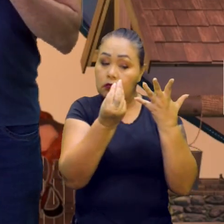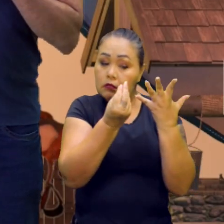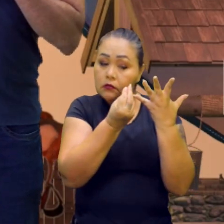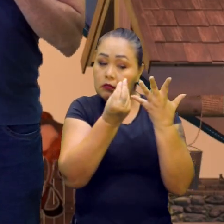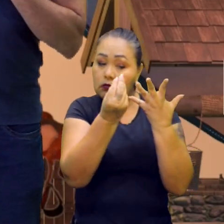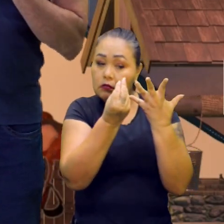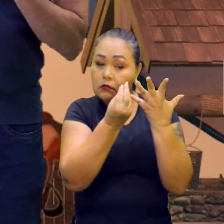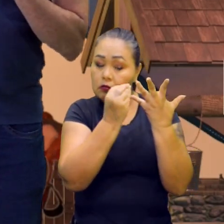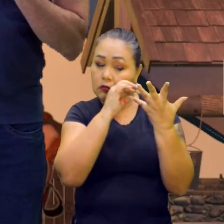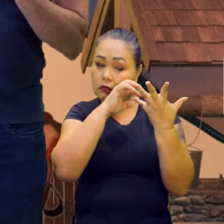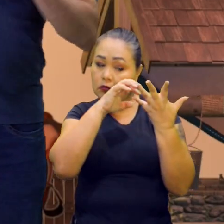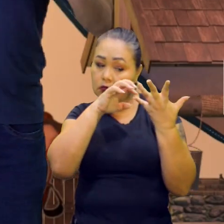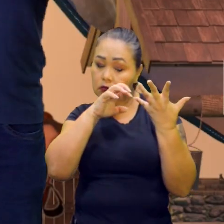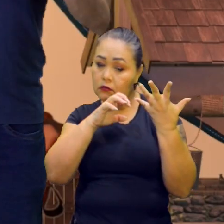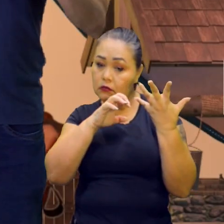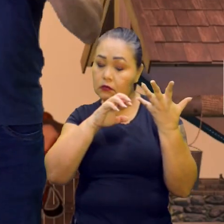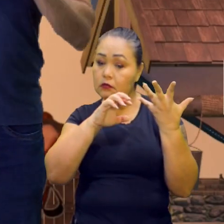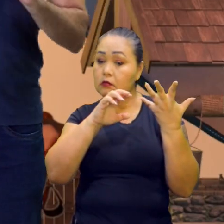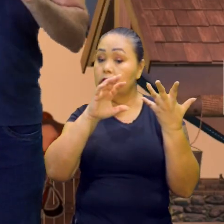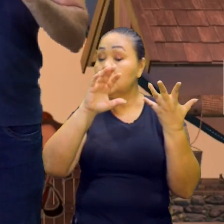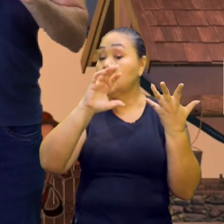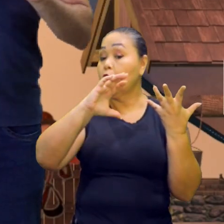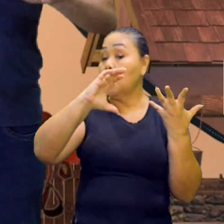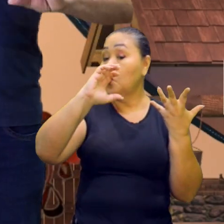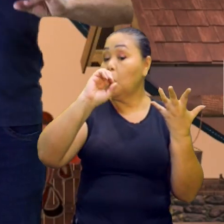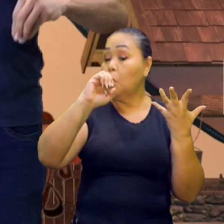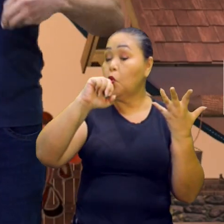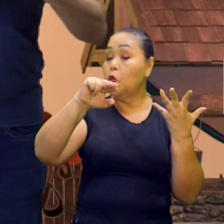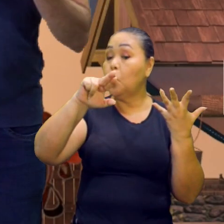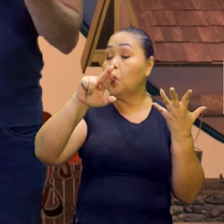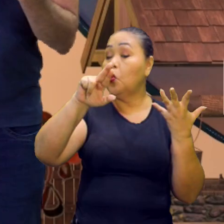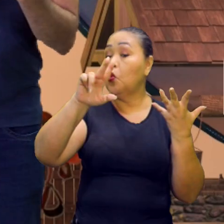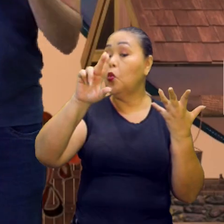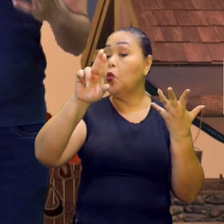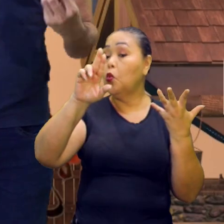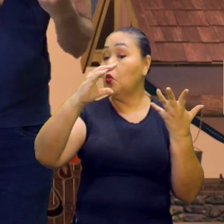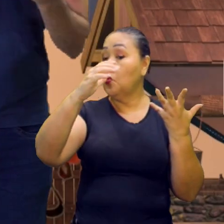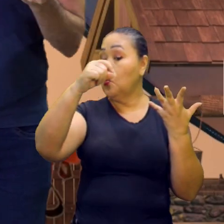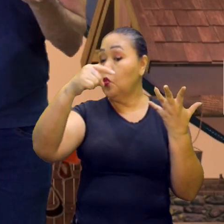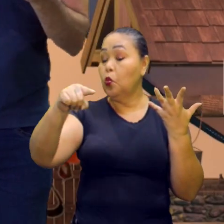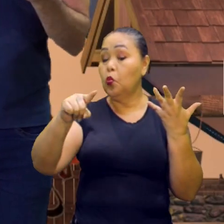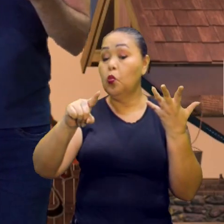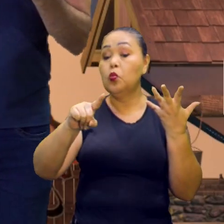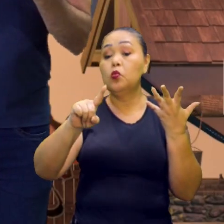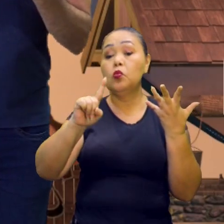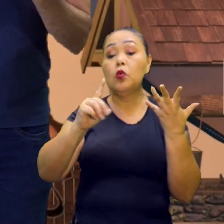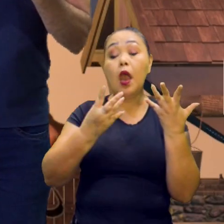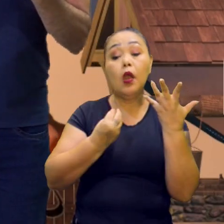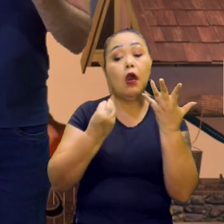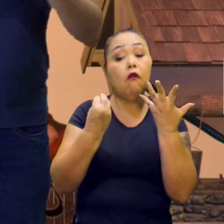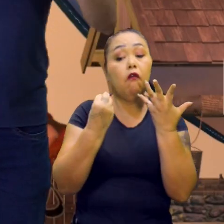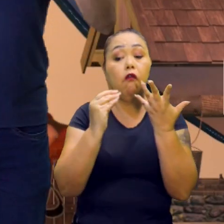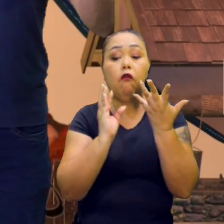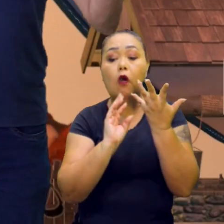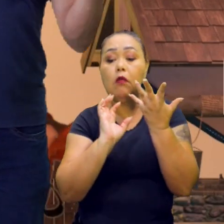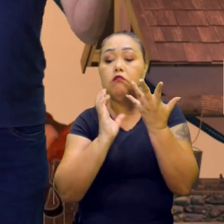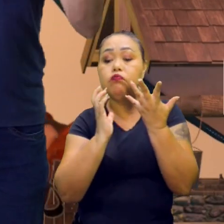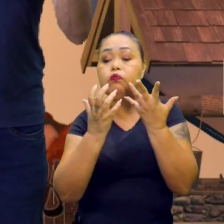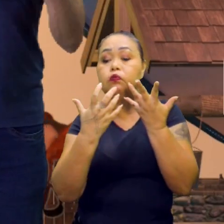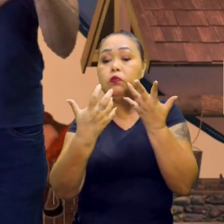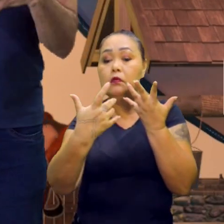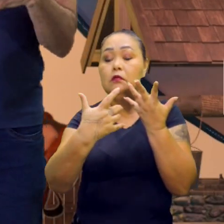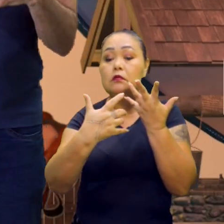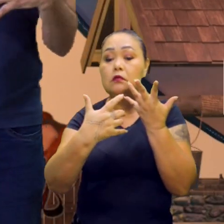Poda de condução, a poda é formação. Eu quero formar, tá? Todos